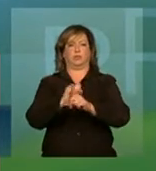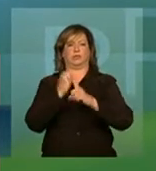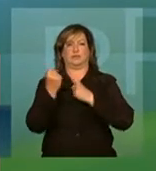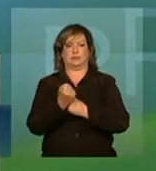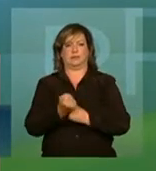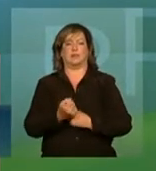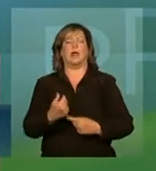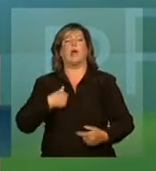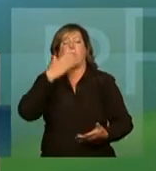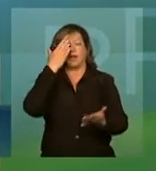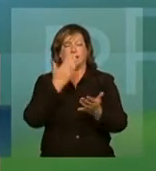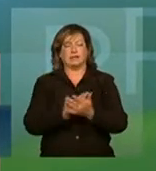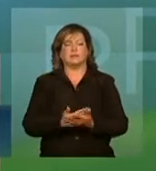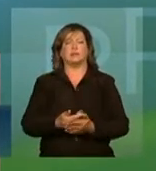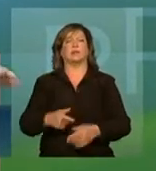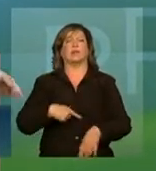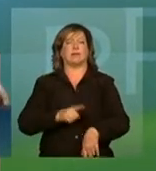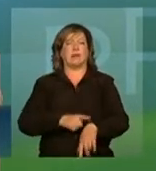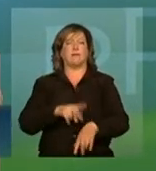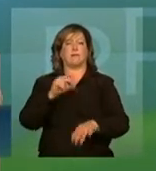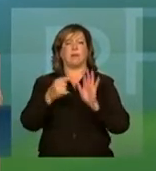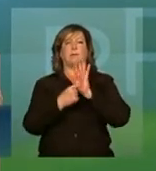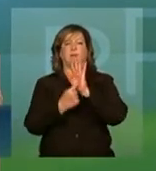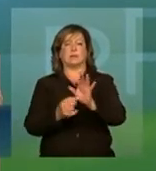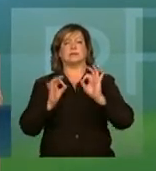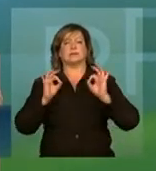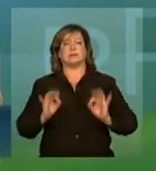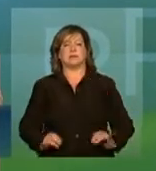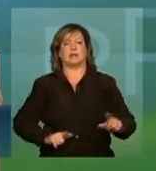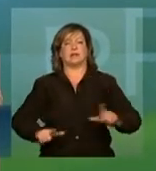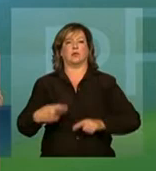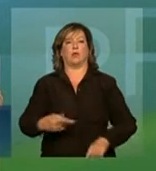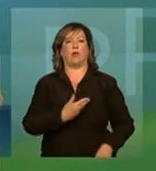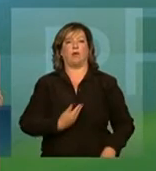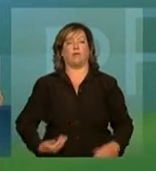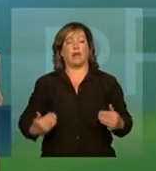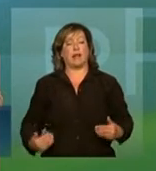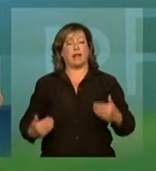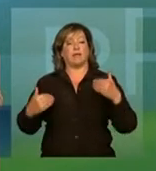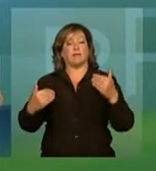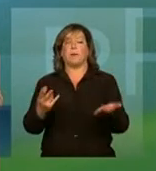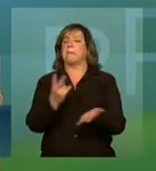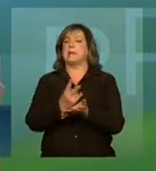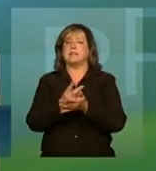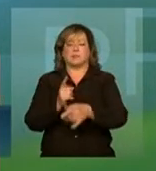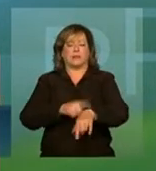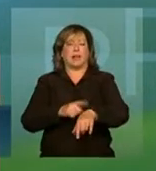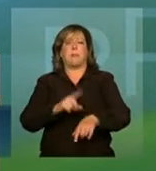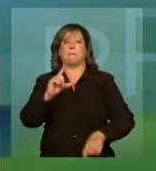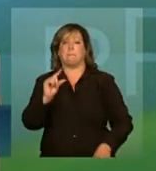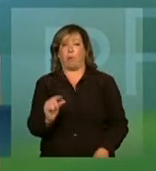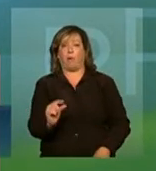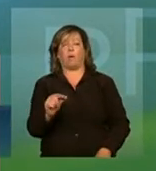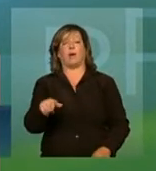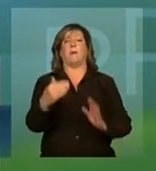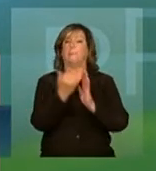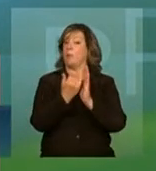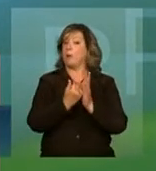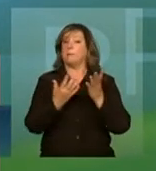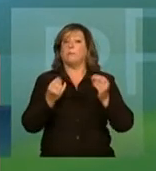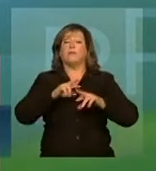tempo mostrará a correta ação do governo em levar adiante, mesmo em tão curto espaço de tempo, um programa